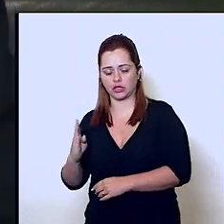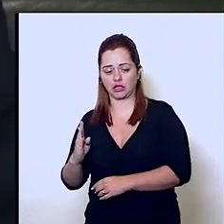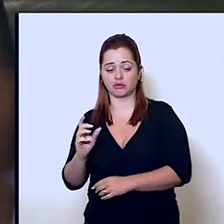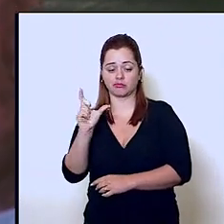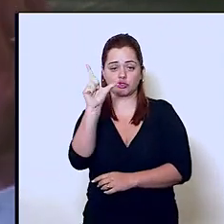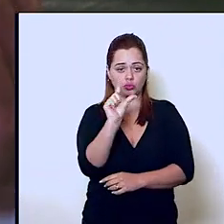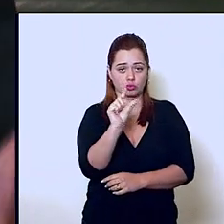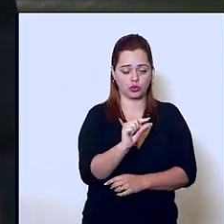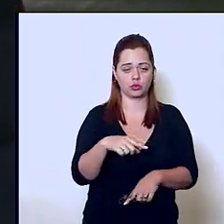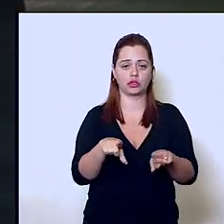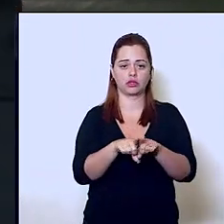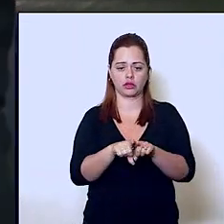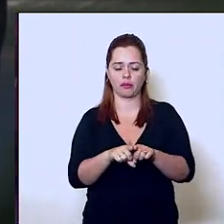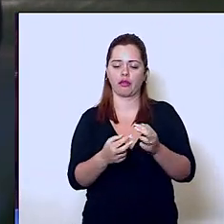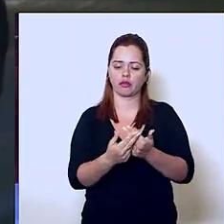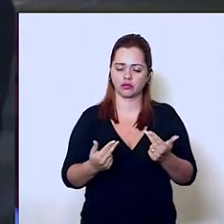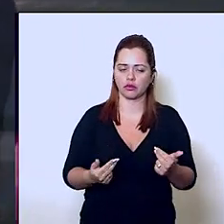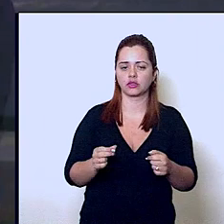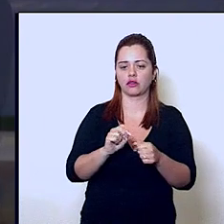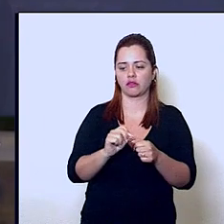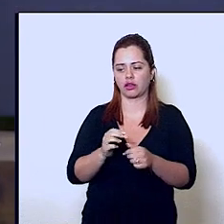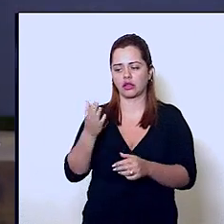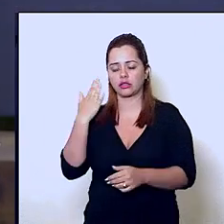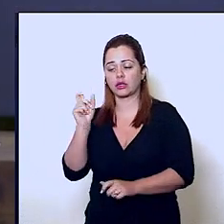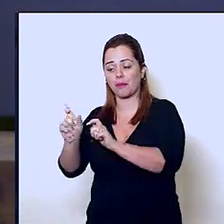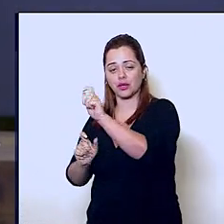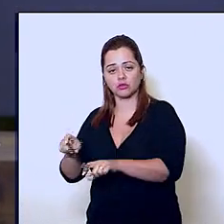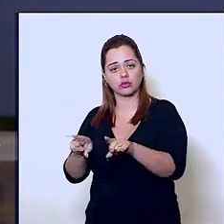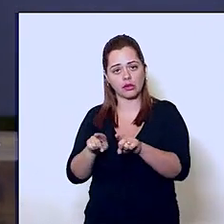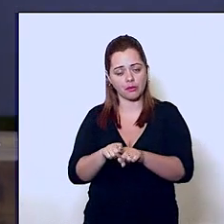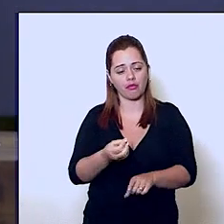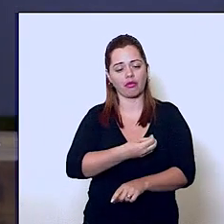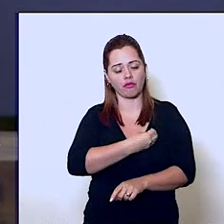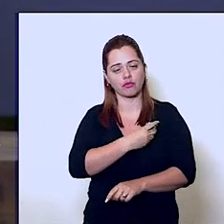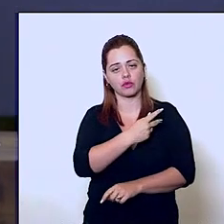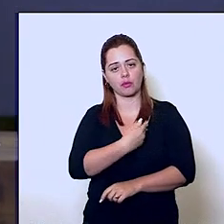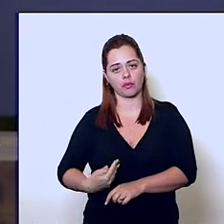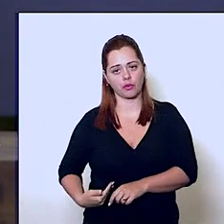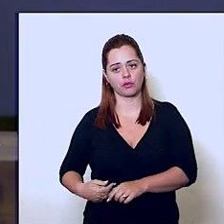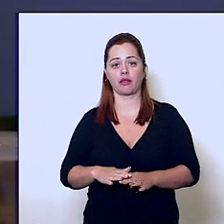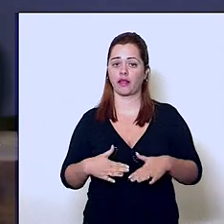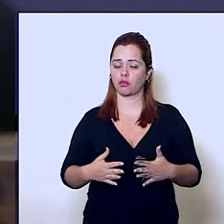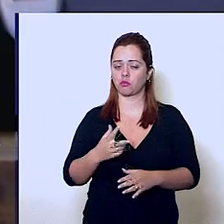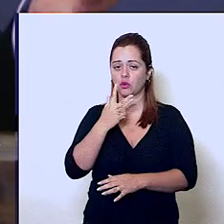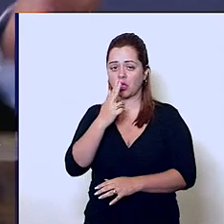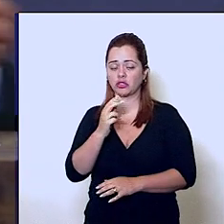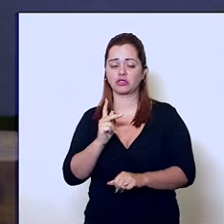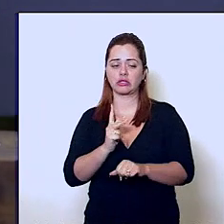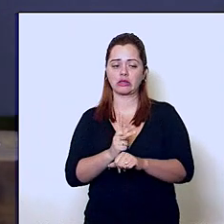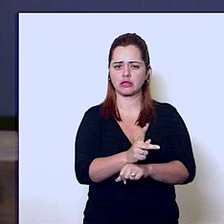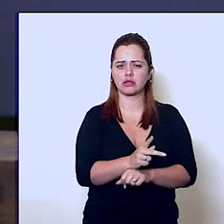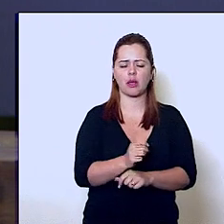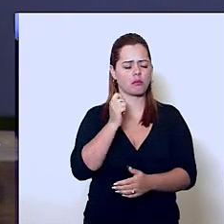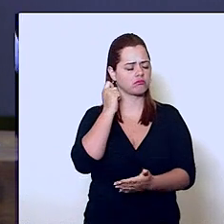né, diminuindo os personagens que fazem parte da vida pública. Então, eu acho que o embaixador sempre conseguiu dedicar isso. Naquele dia, eu